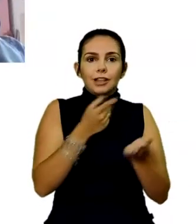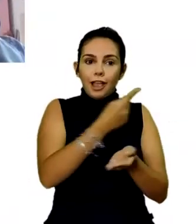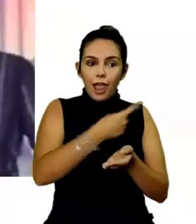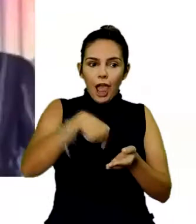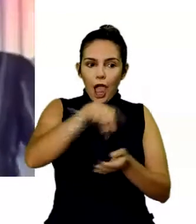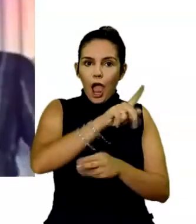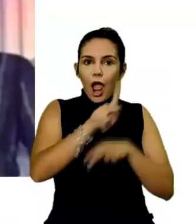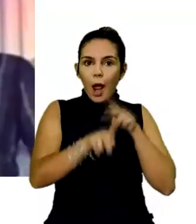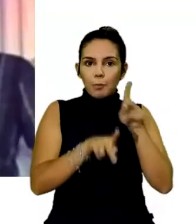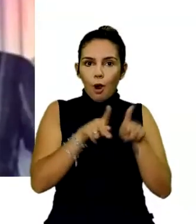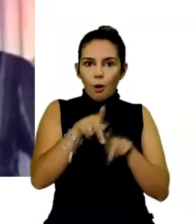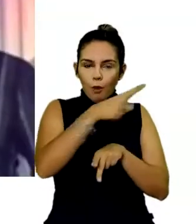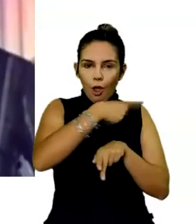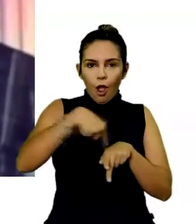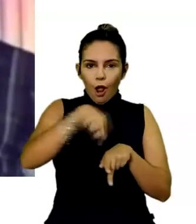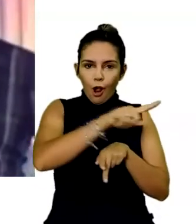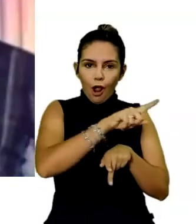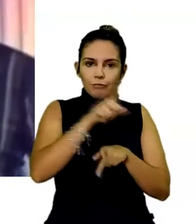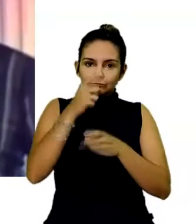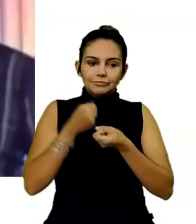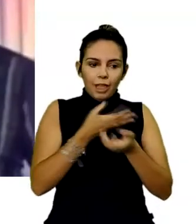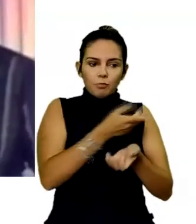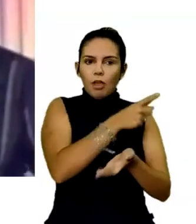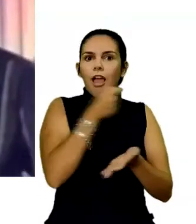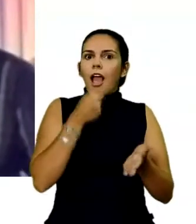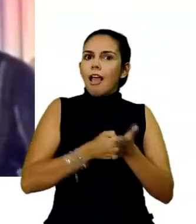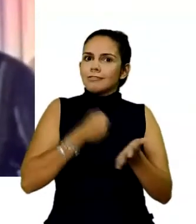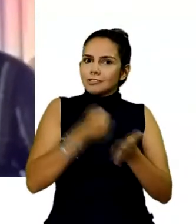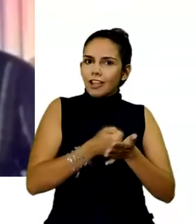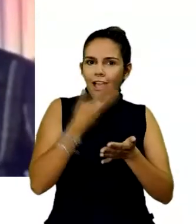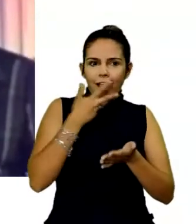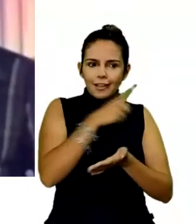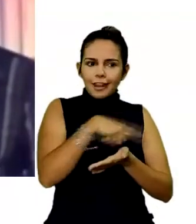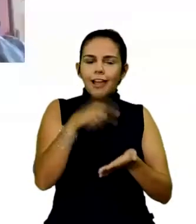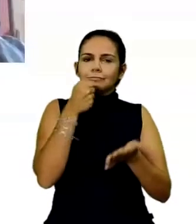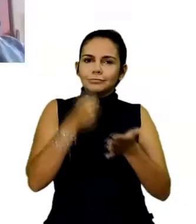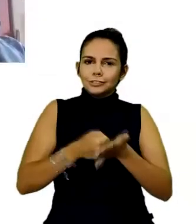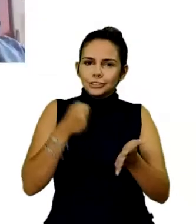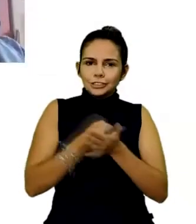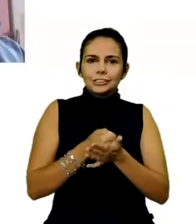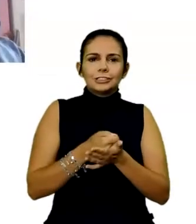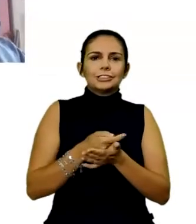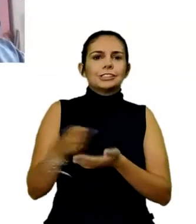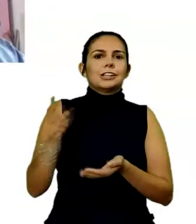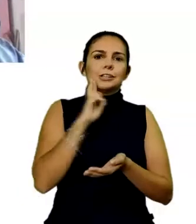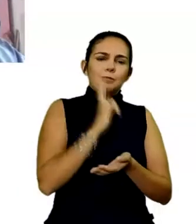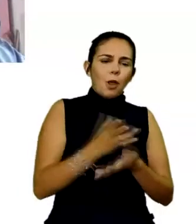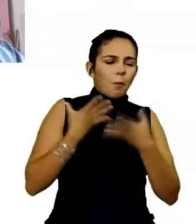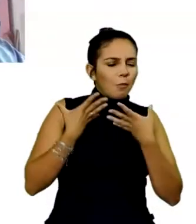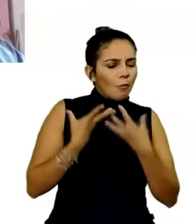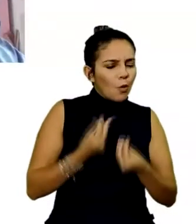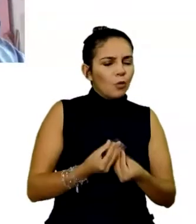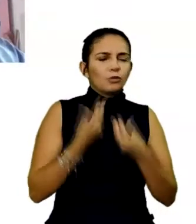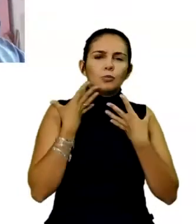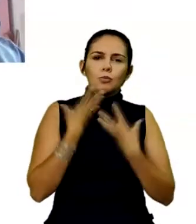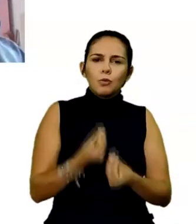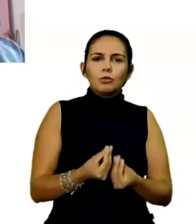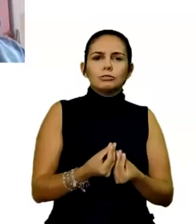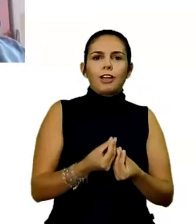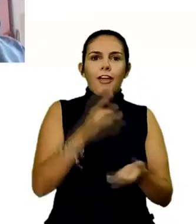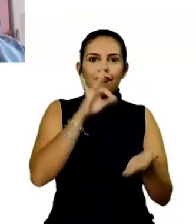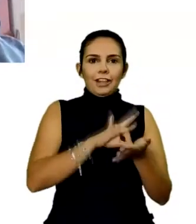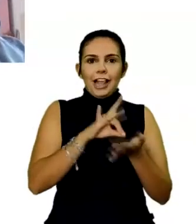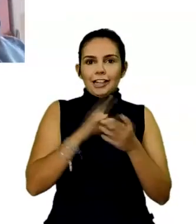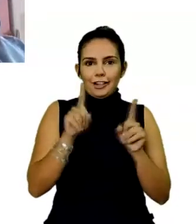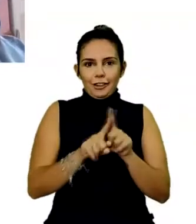muitíssimo exigente. Eu estou até a fim de dizer que é um público muito exigente. Muito exigente e muito